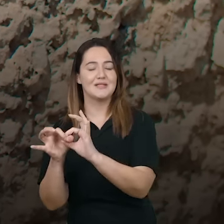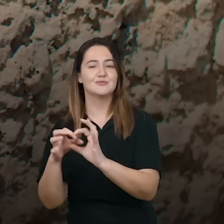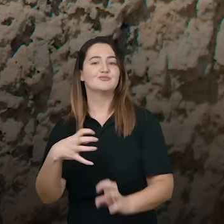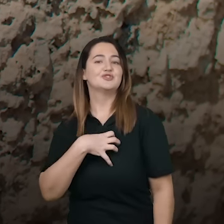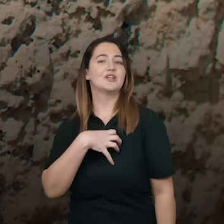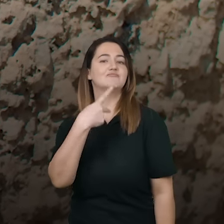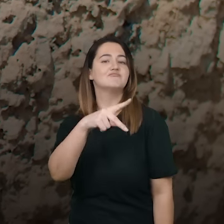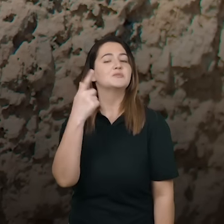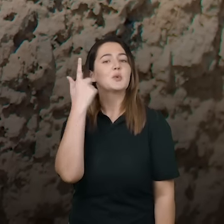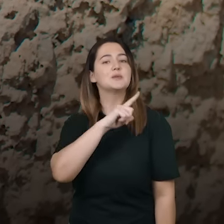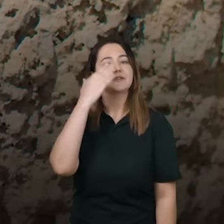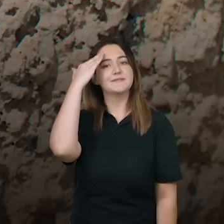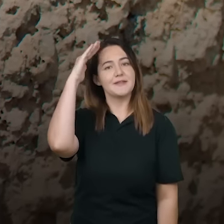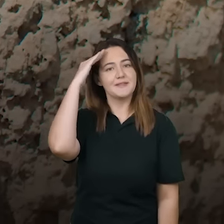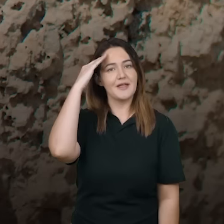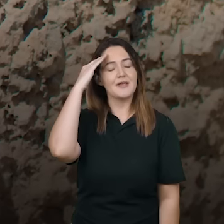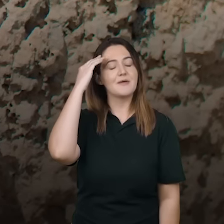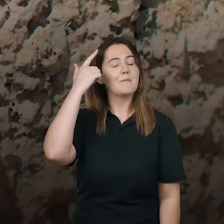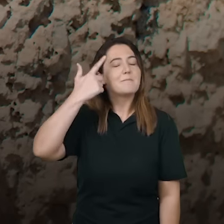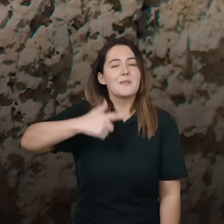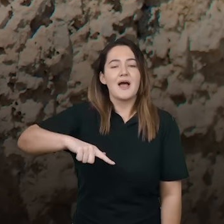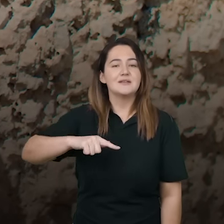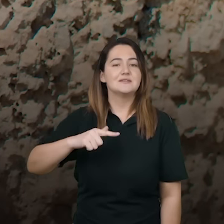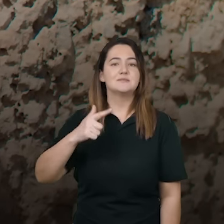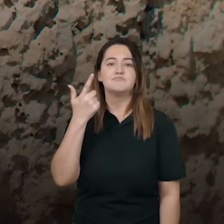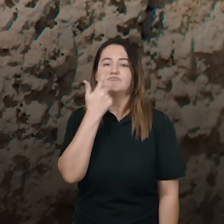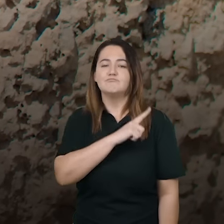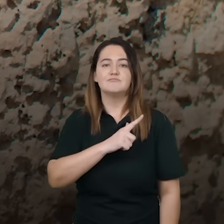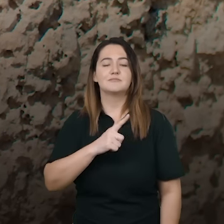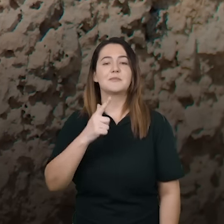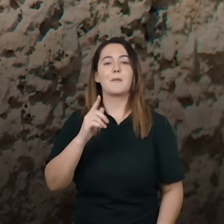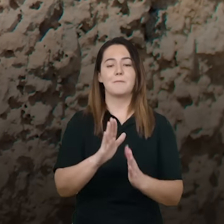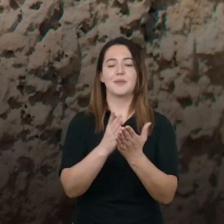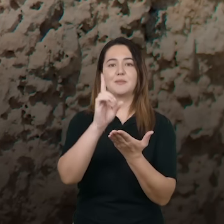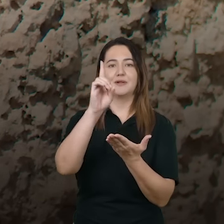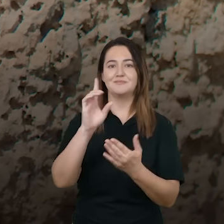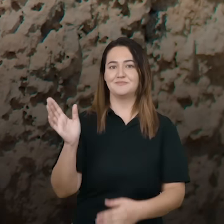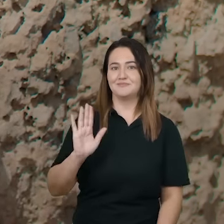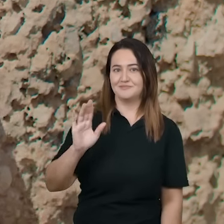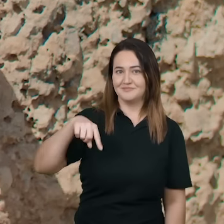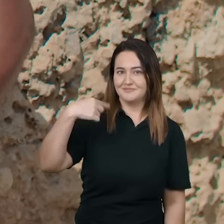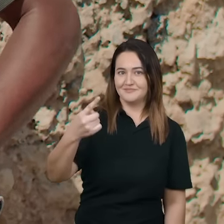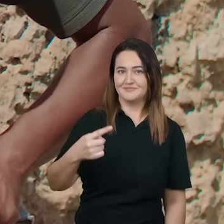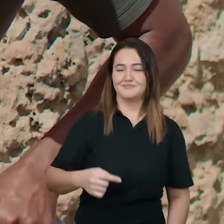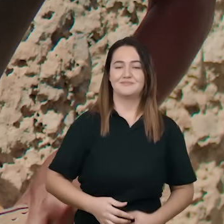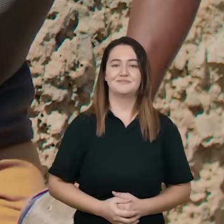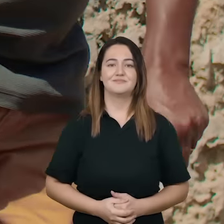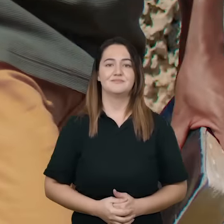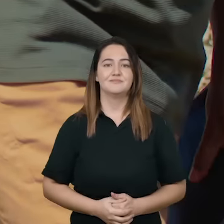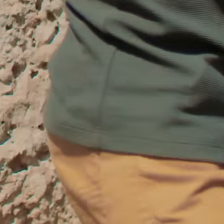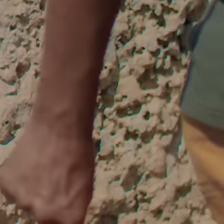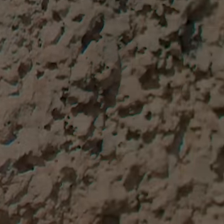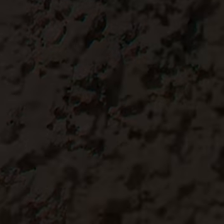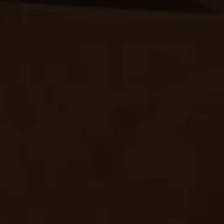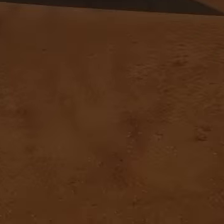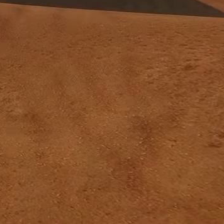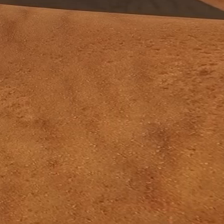maneira que você possa compreender mais e mais profundamente a palavra de Deus. Até o nosso próximo encontro. Tchau, tchau.